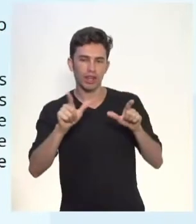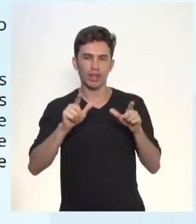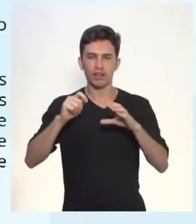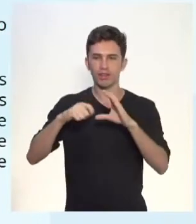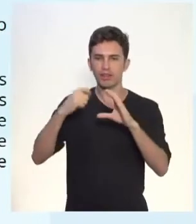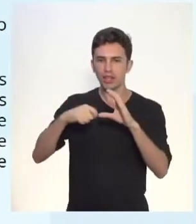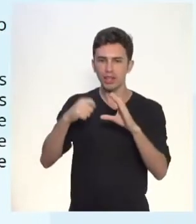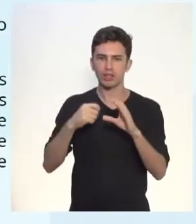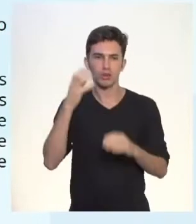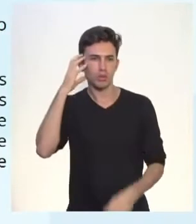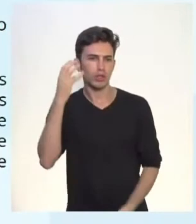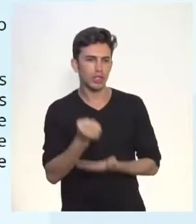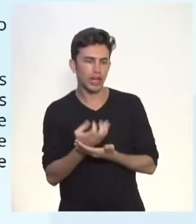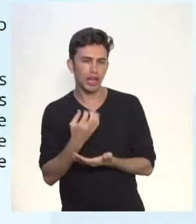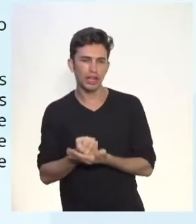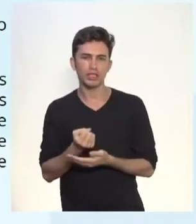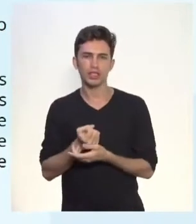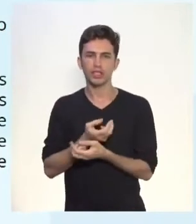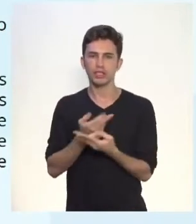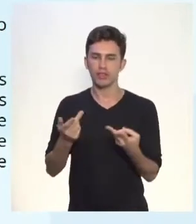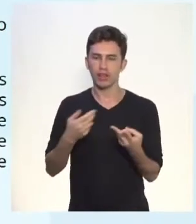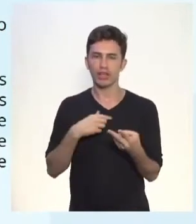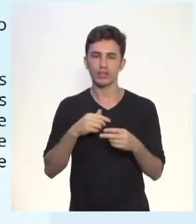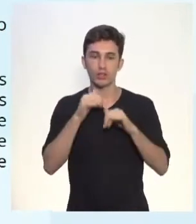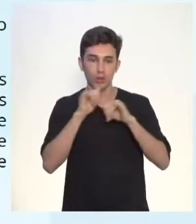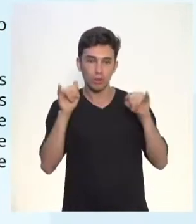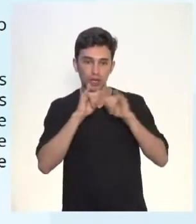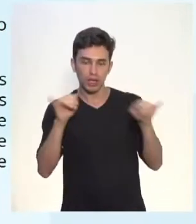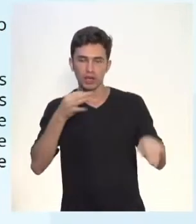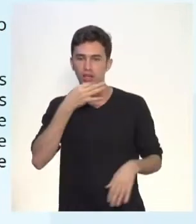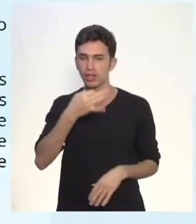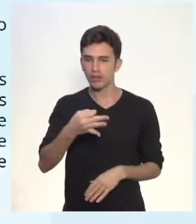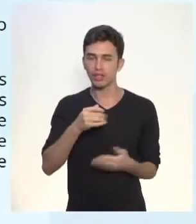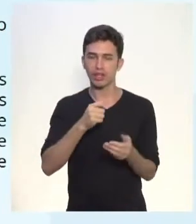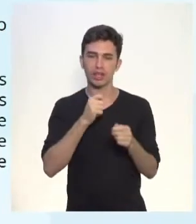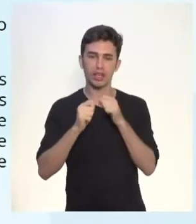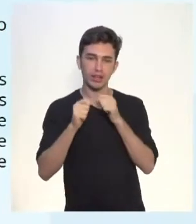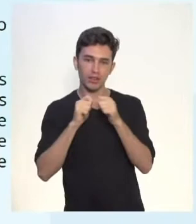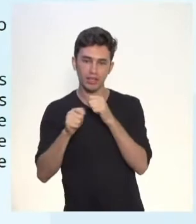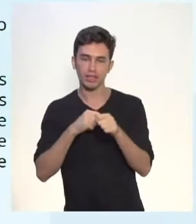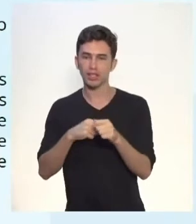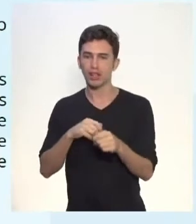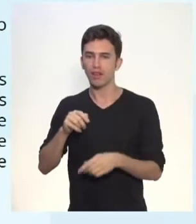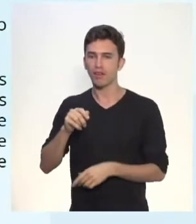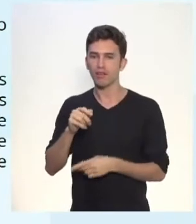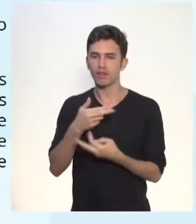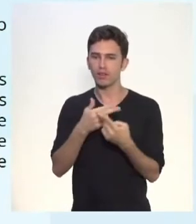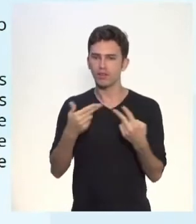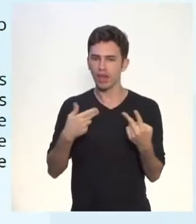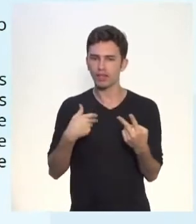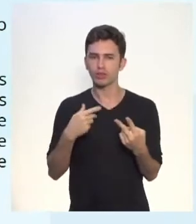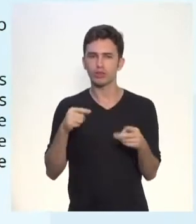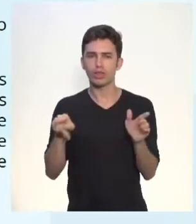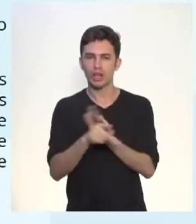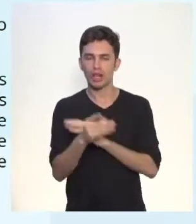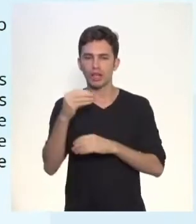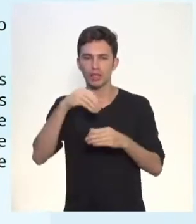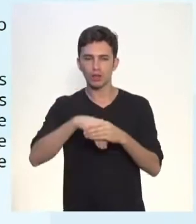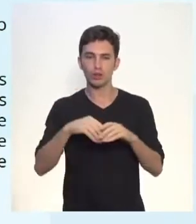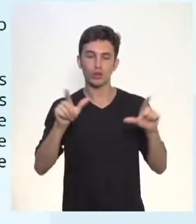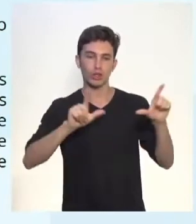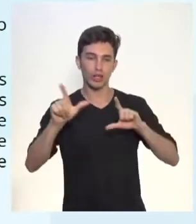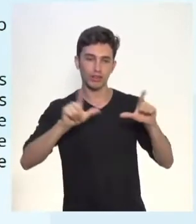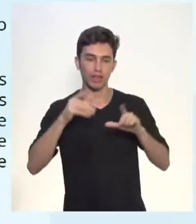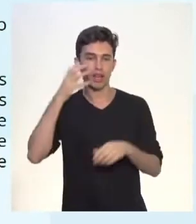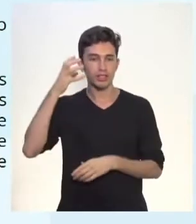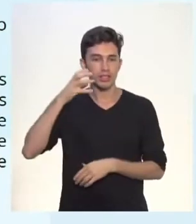opinião, entrevistas. Comentários, vlogs, jornais radiofônicos e televisivos, dentre outros possíveis, relativos